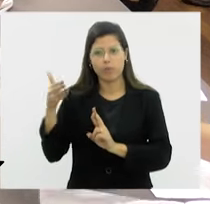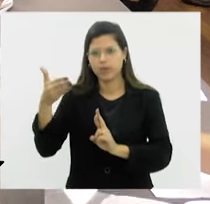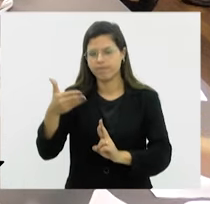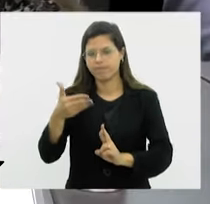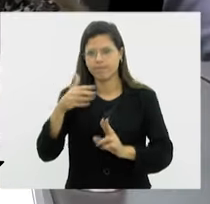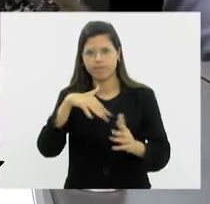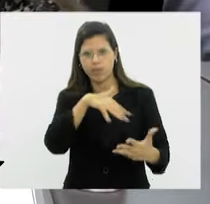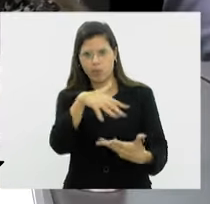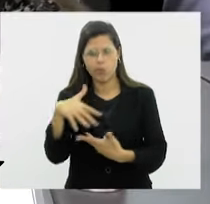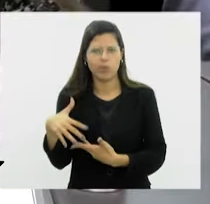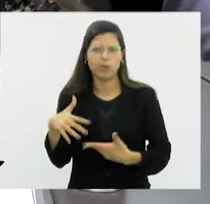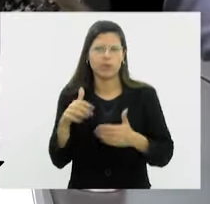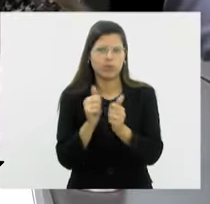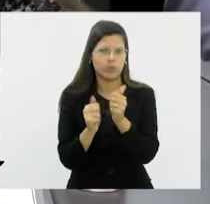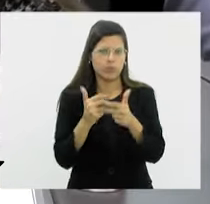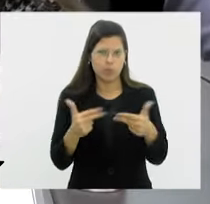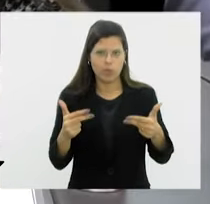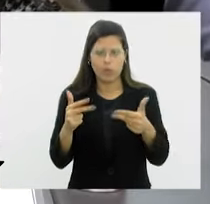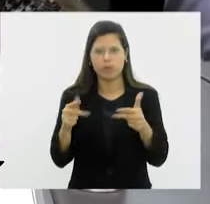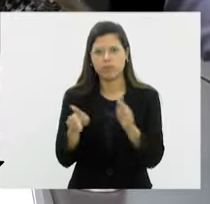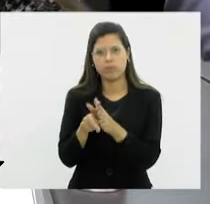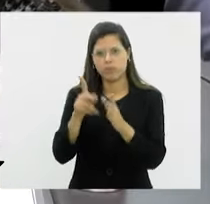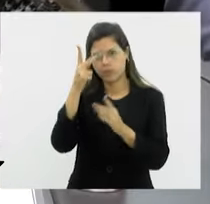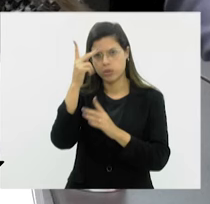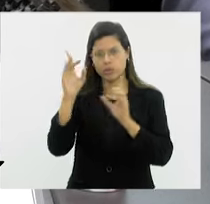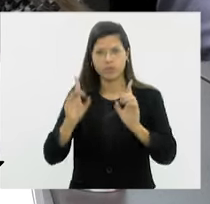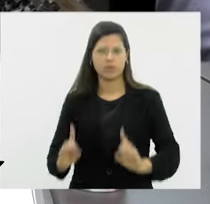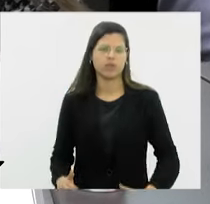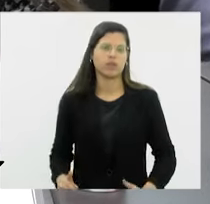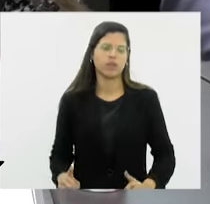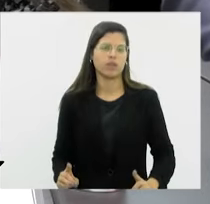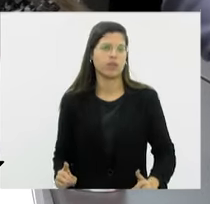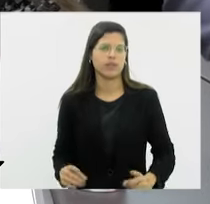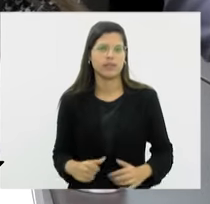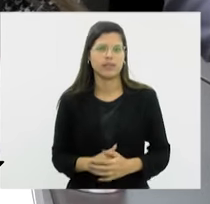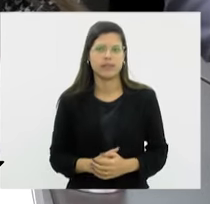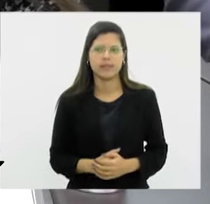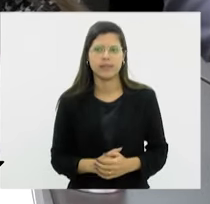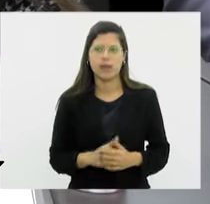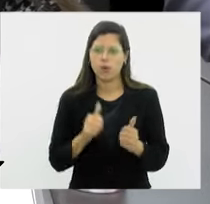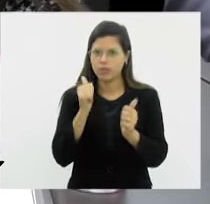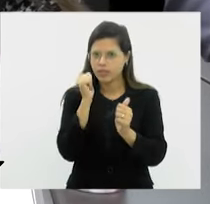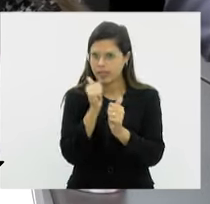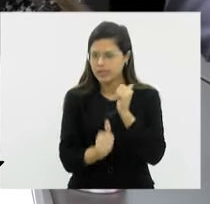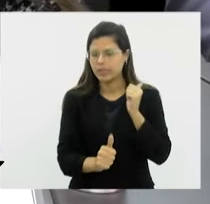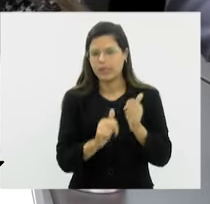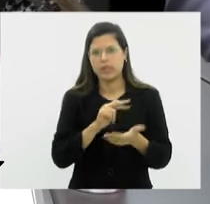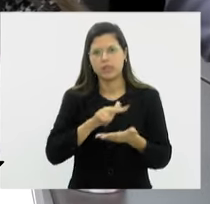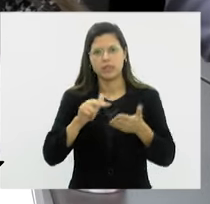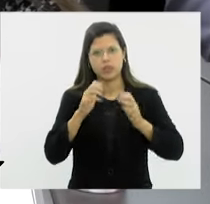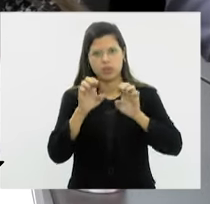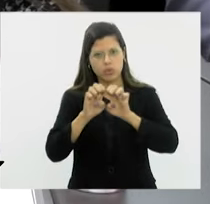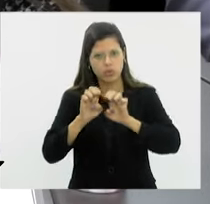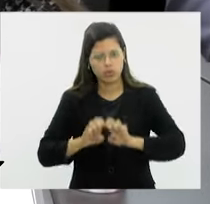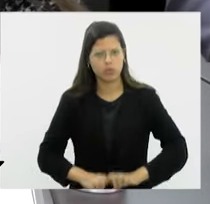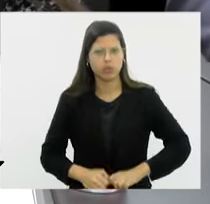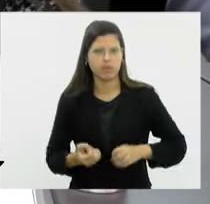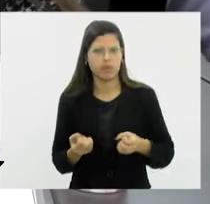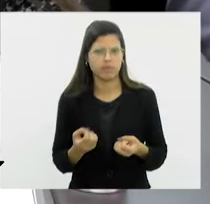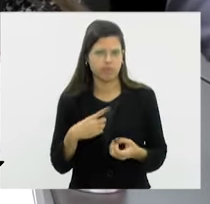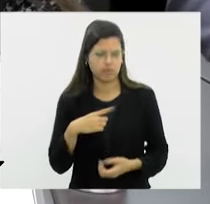no esporte paralímpico, os atletas, enfim, toda a estrutura que hoje se oferece. E